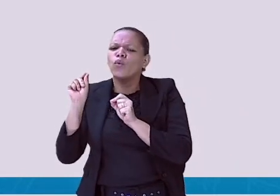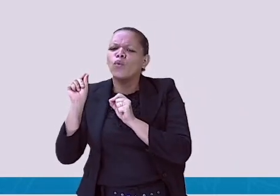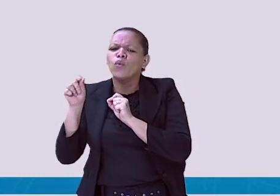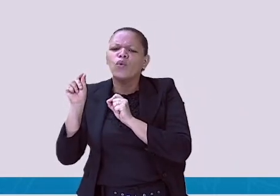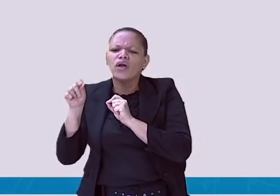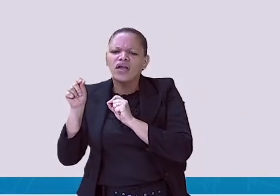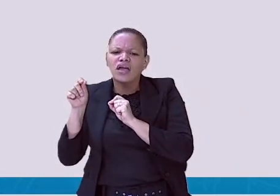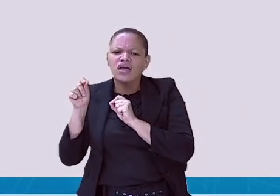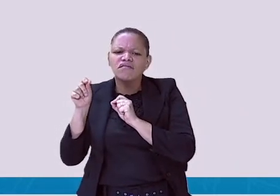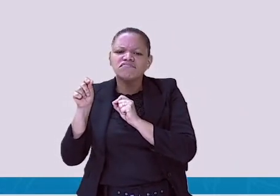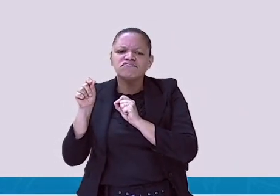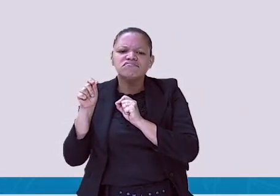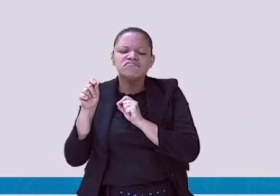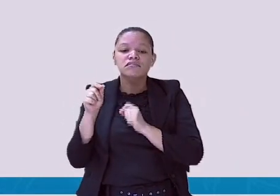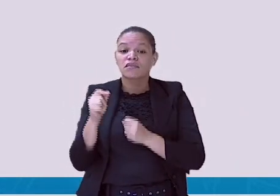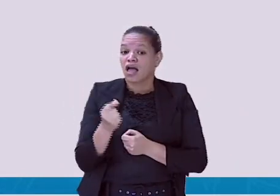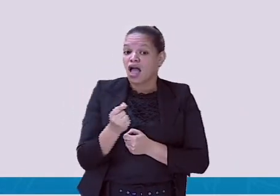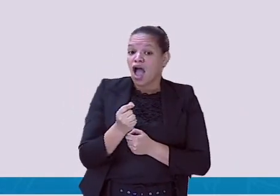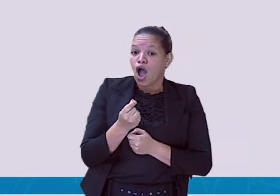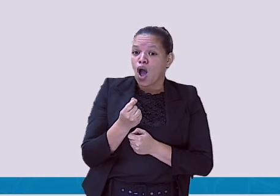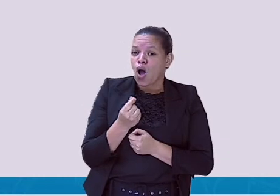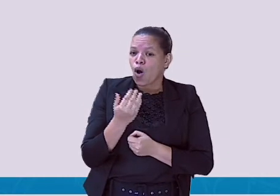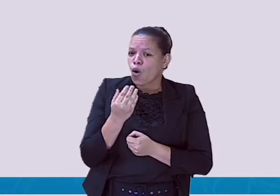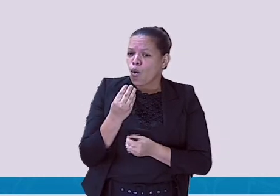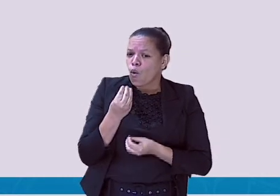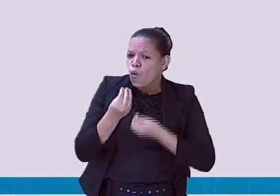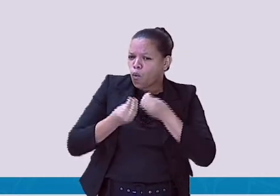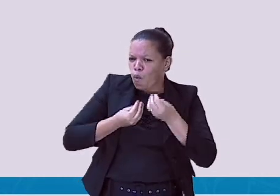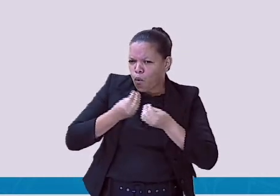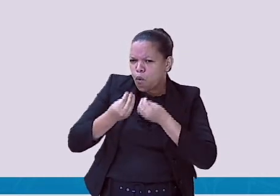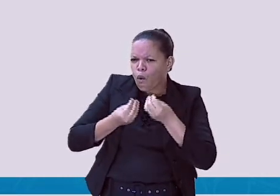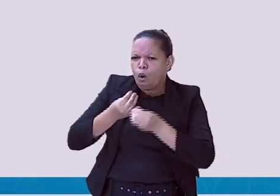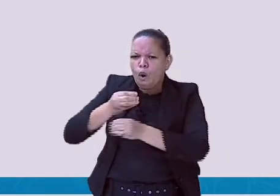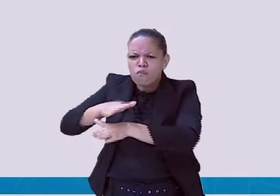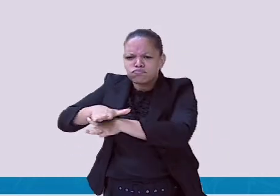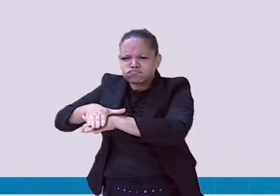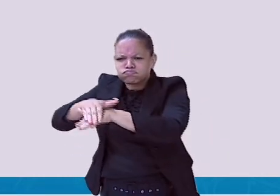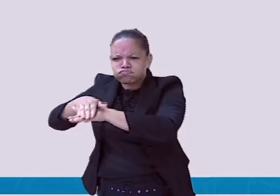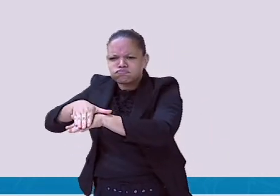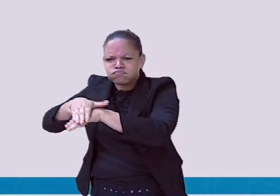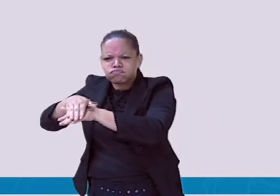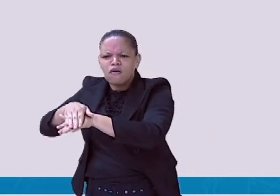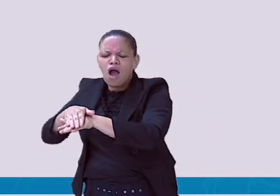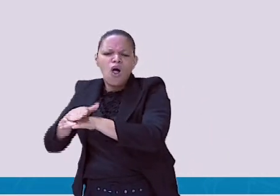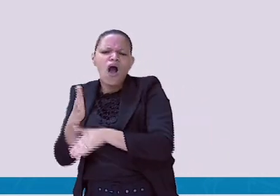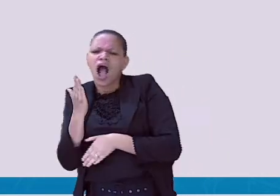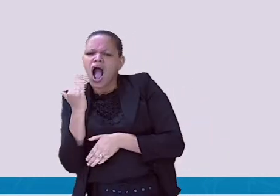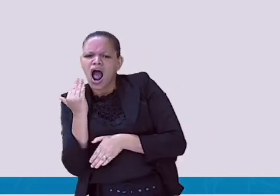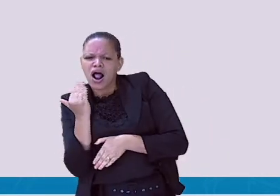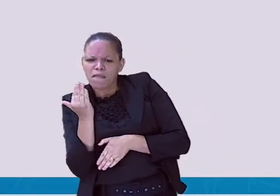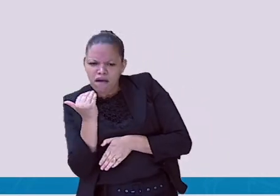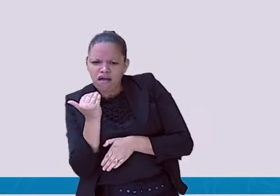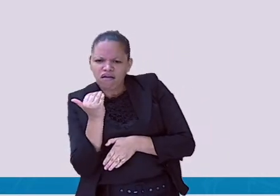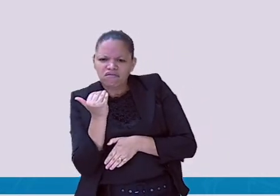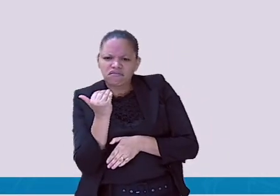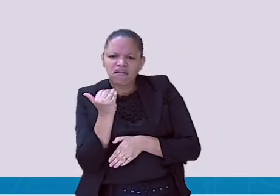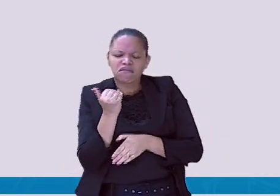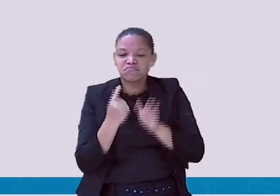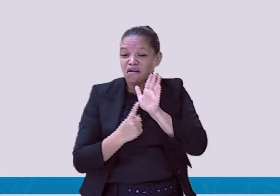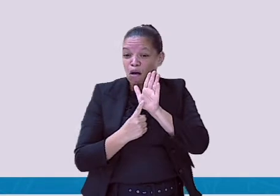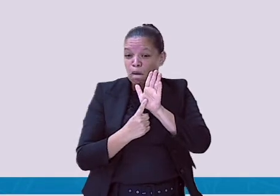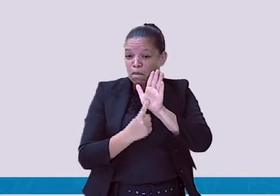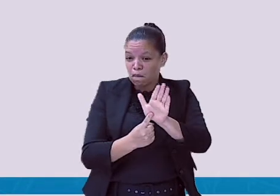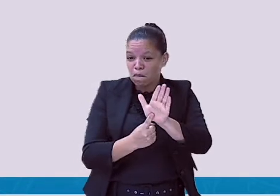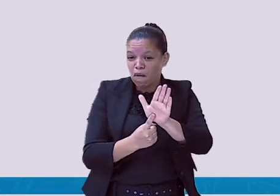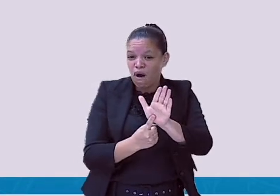se alimentam ou como nascem as tartarugas. Relembrando, o próprio título já diz